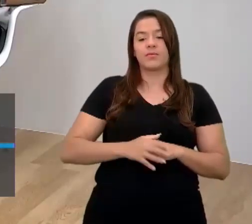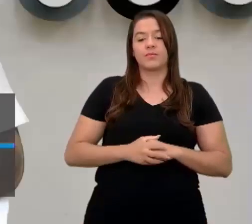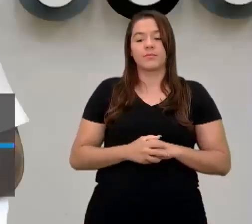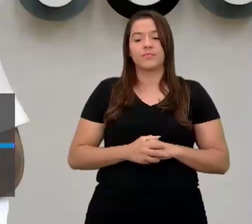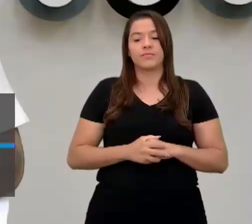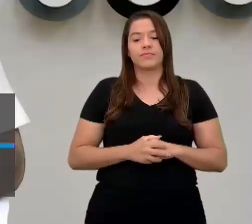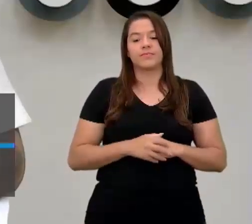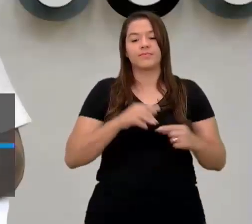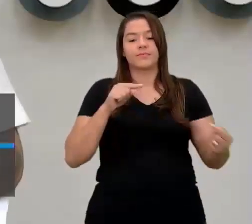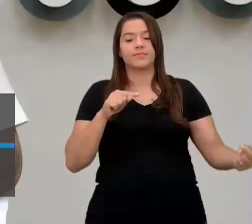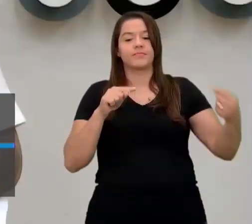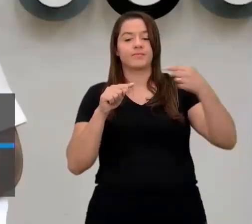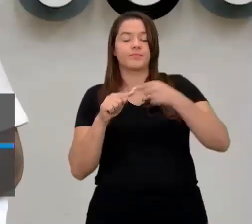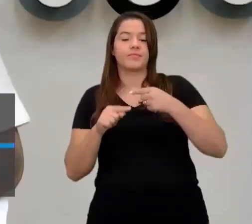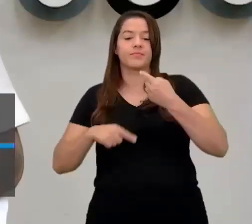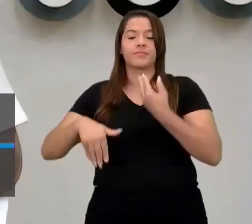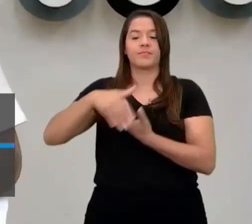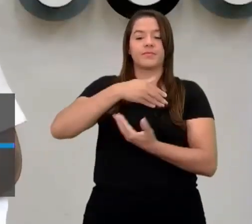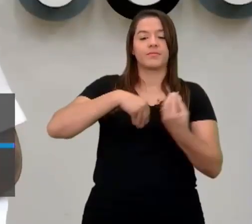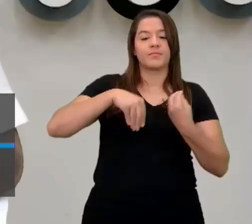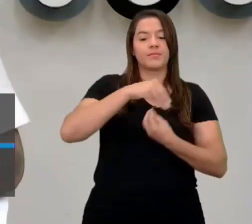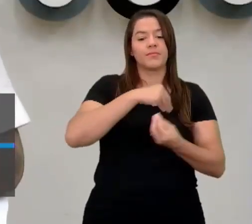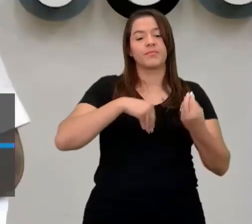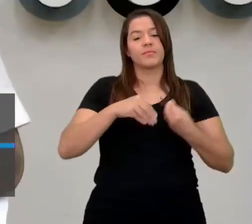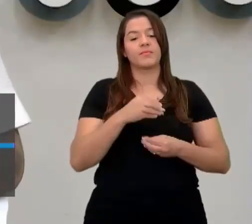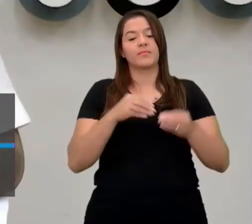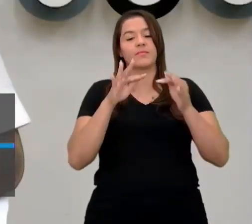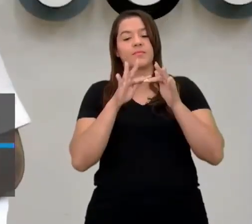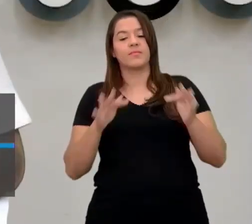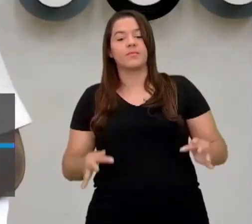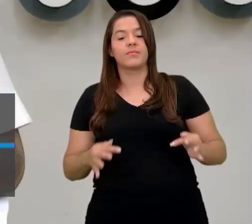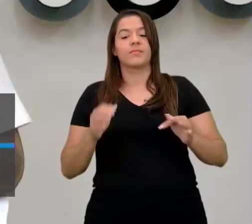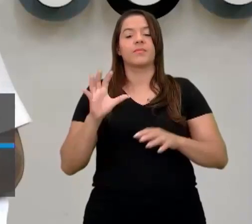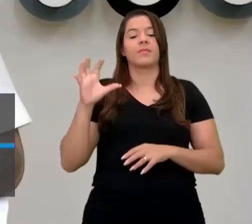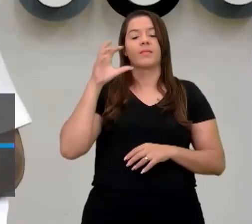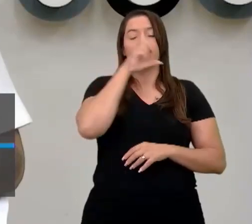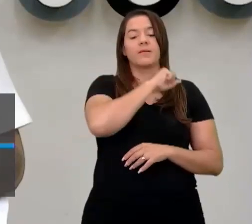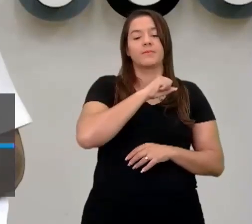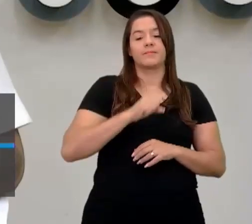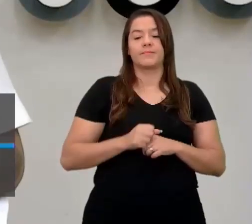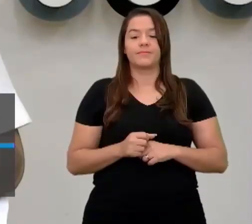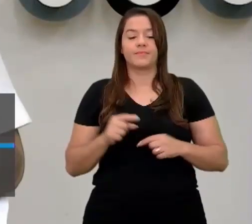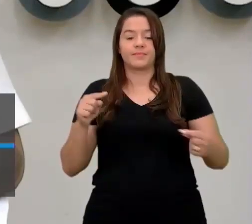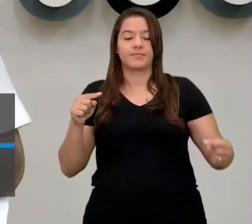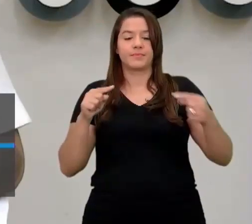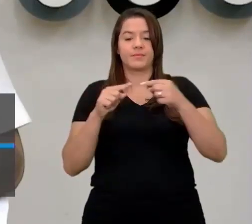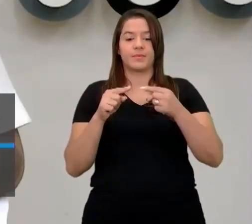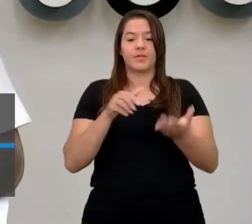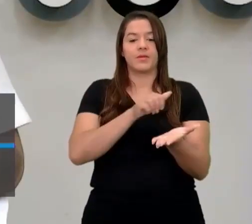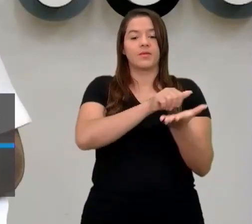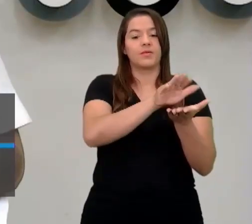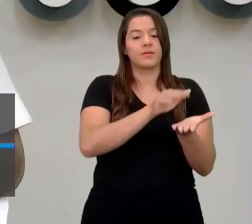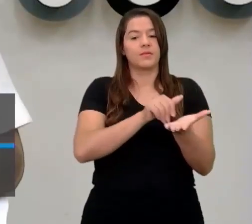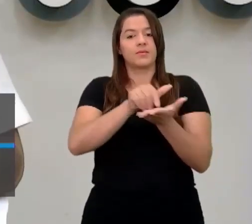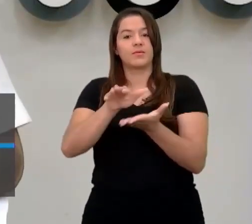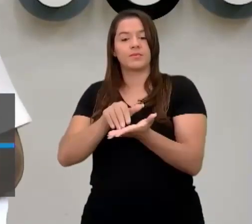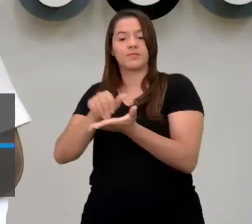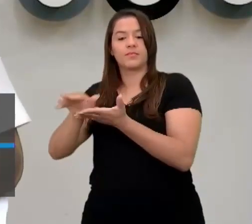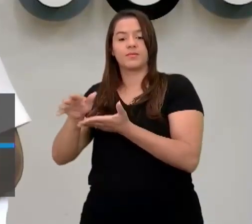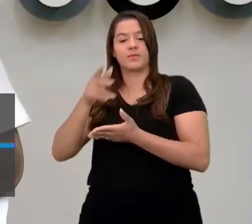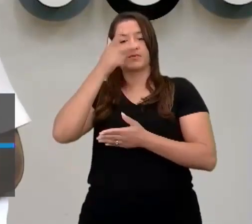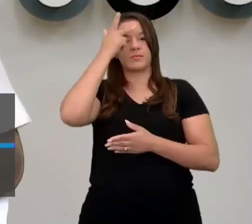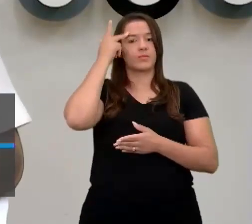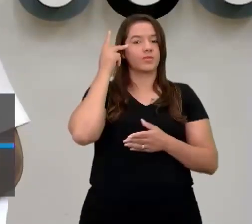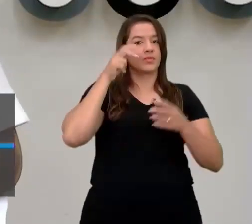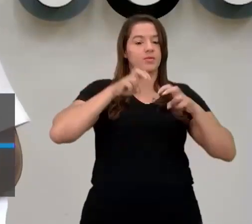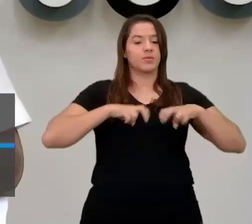significado. Isso envolve eu acho que eu vou ter que simplificar bem aqui para ficar bem rapidinho. Envolve a expulsão das populações locais